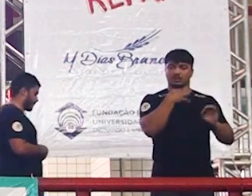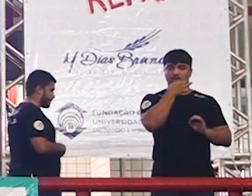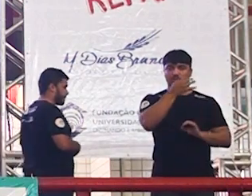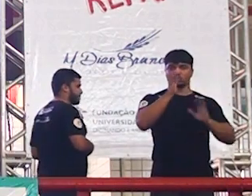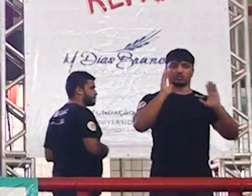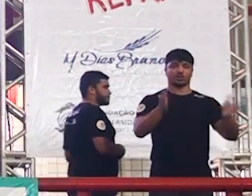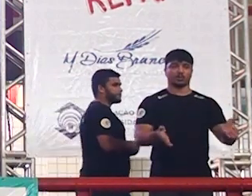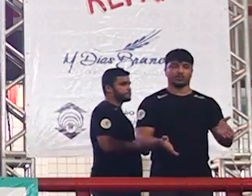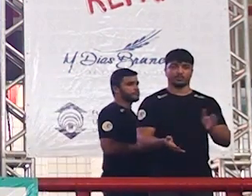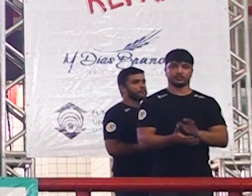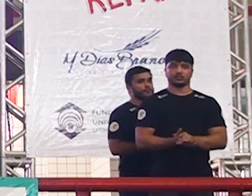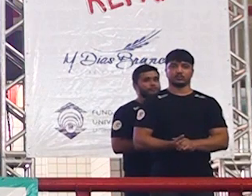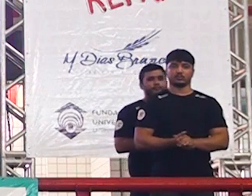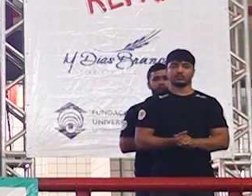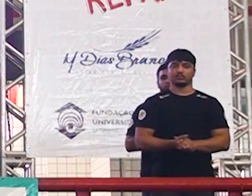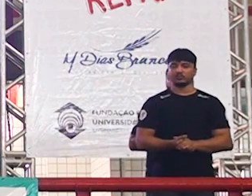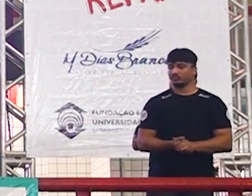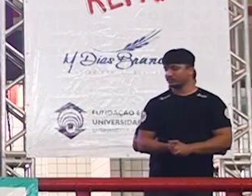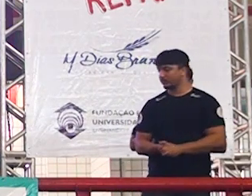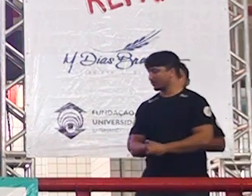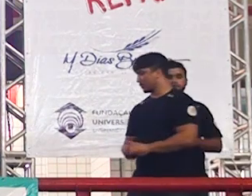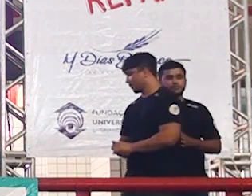respeito. Pronto.